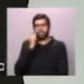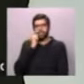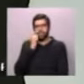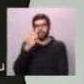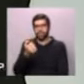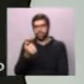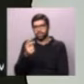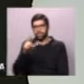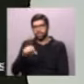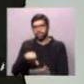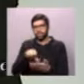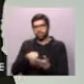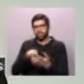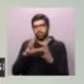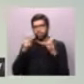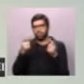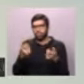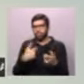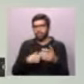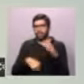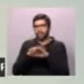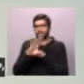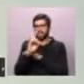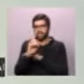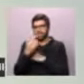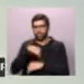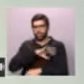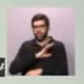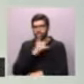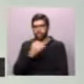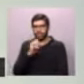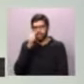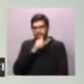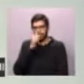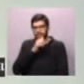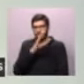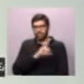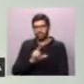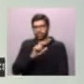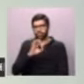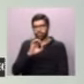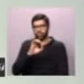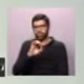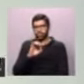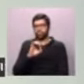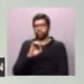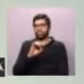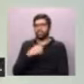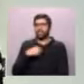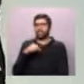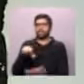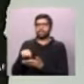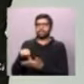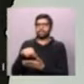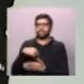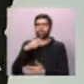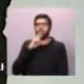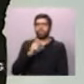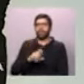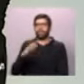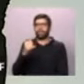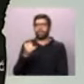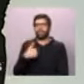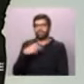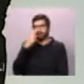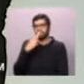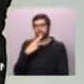pouca nubosidade, temperatura máxima 16 graus para Coimbra, 20 para Santarém, Lisboa com 18 graus, no interior a Guarda com 12, Castelo